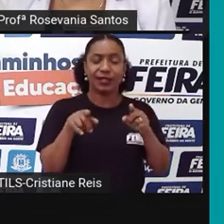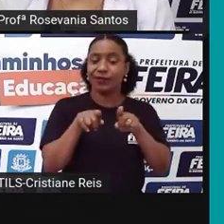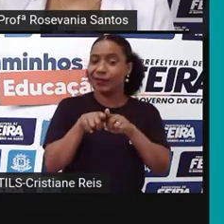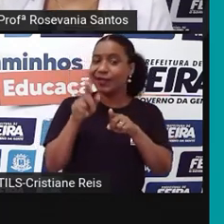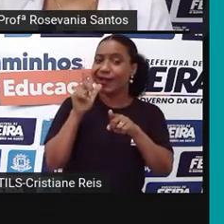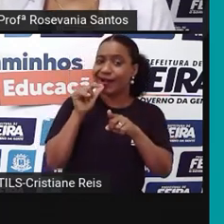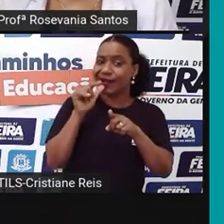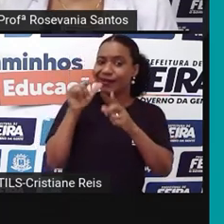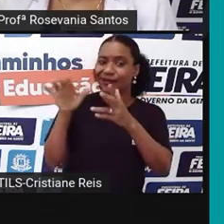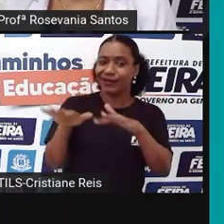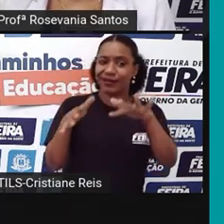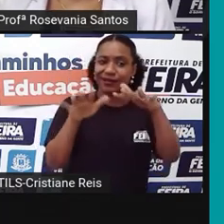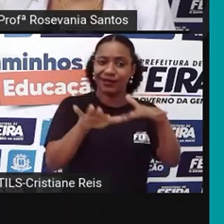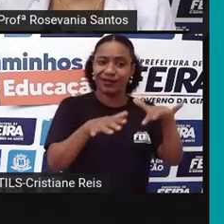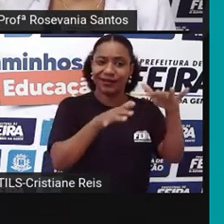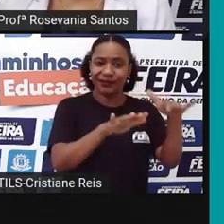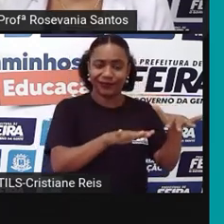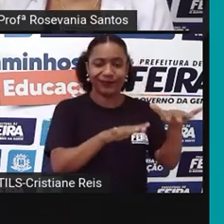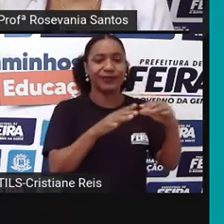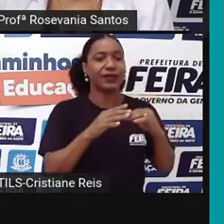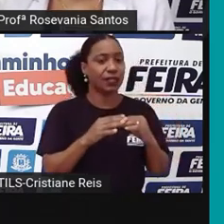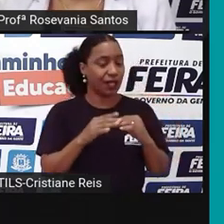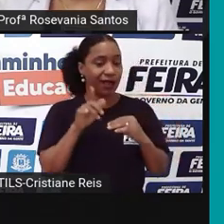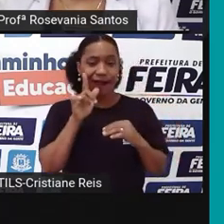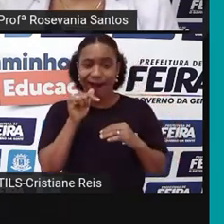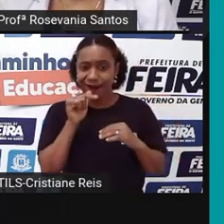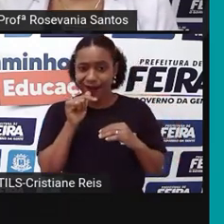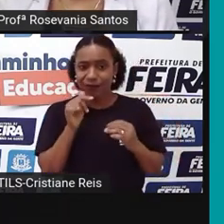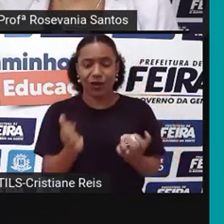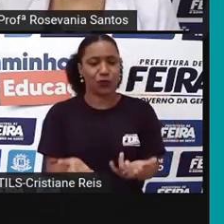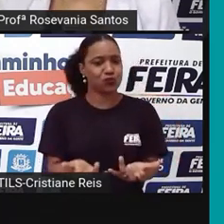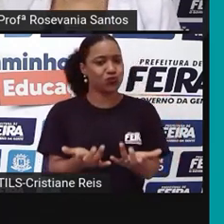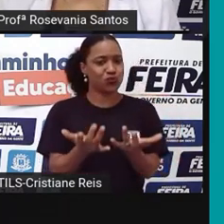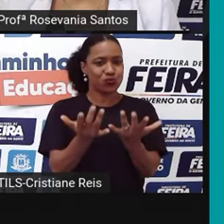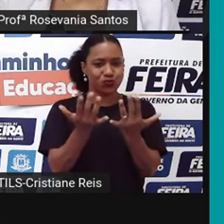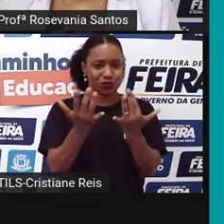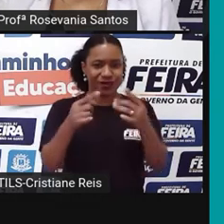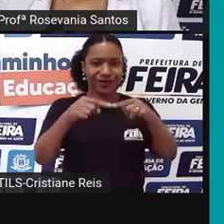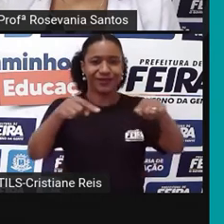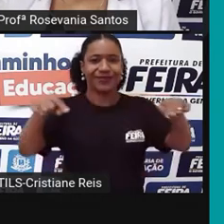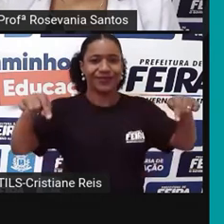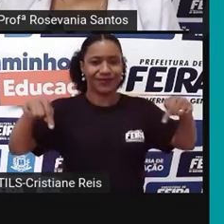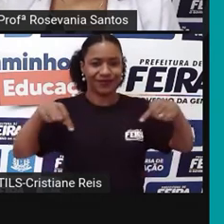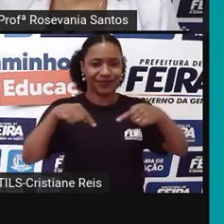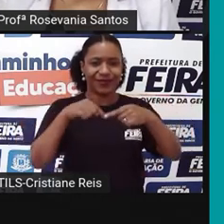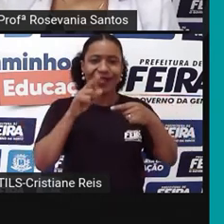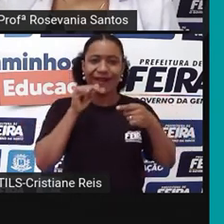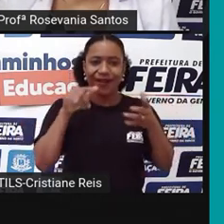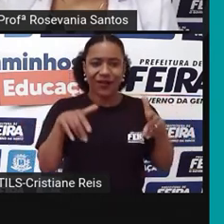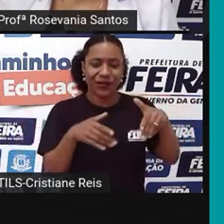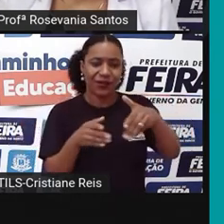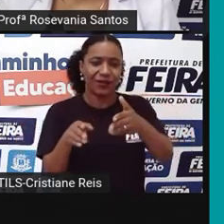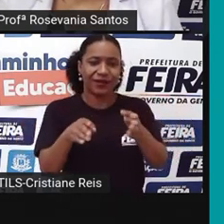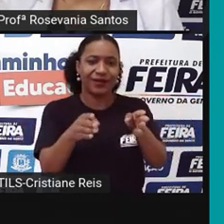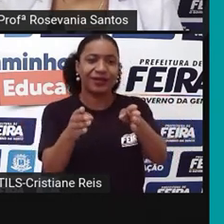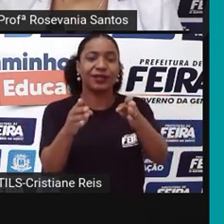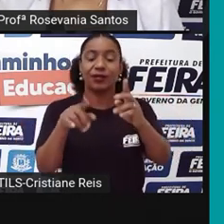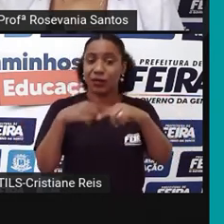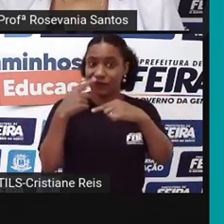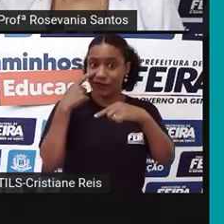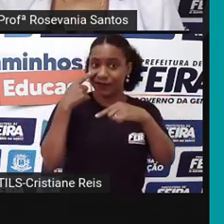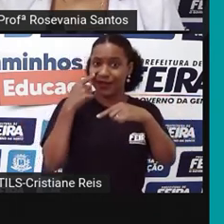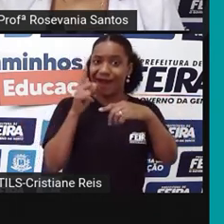outro. Então, região rica em águas superficiais subterrâneas, né, daqui a pouco a gente vai ver, né, essa questão da água